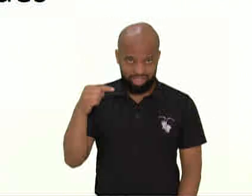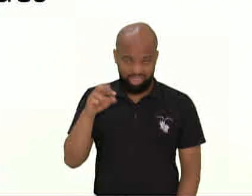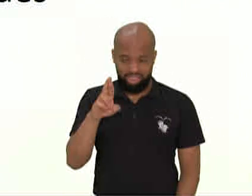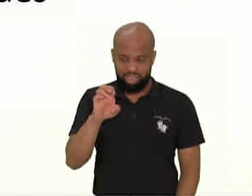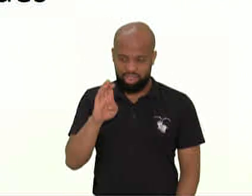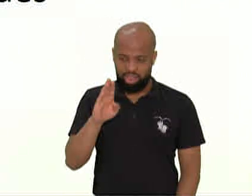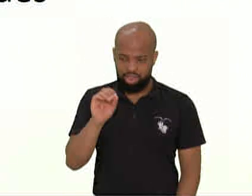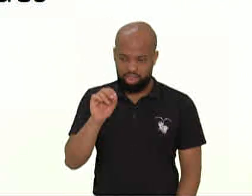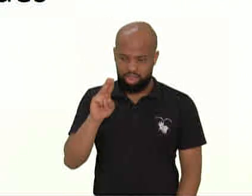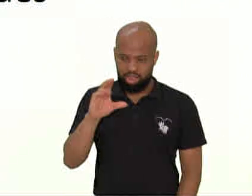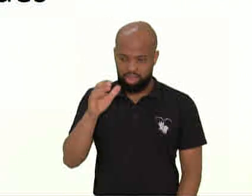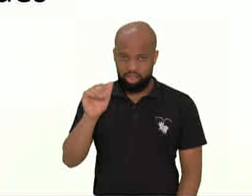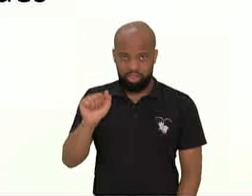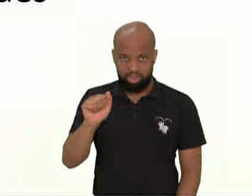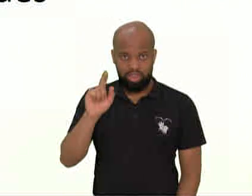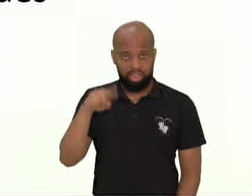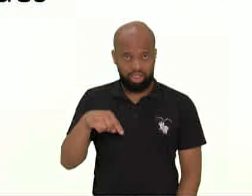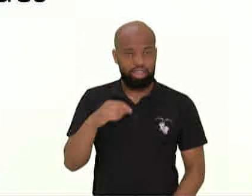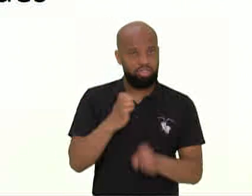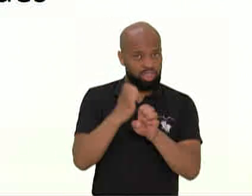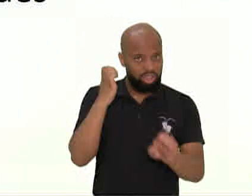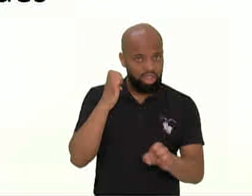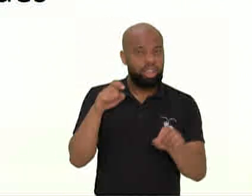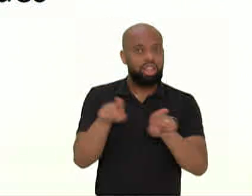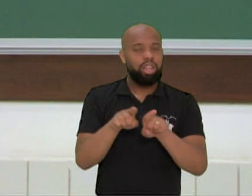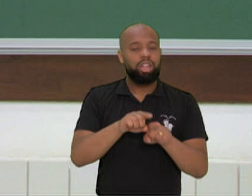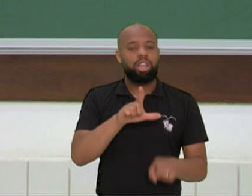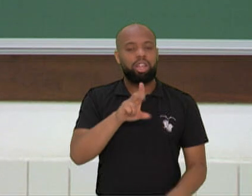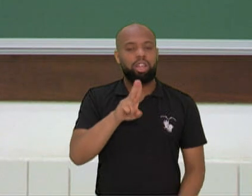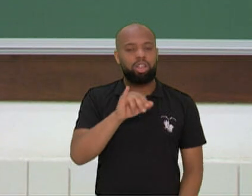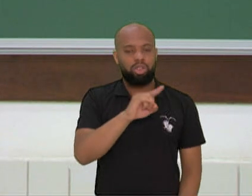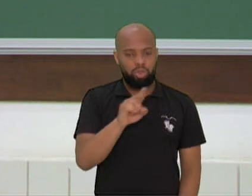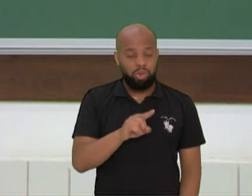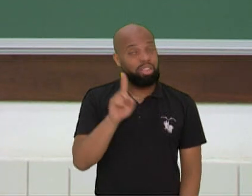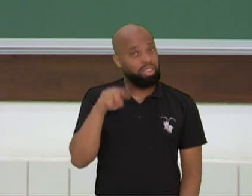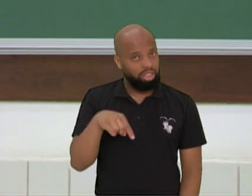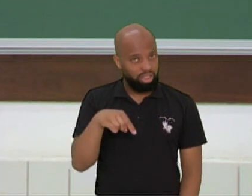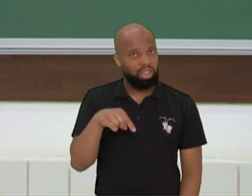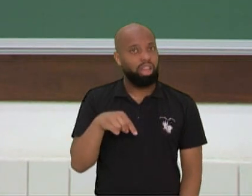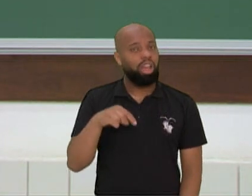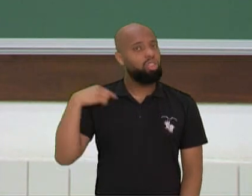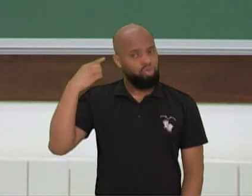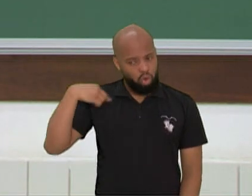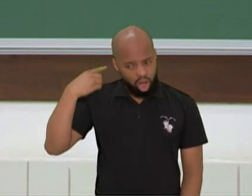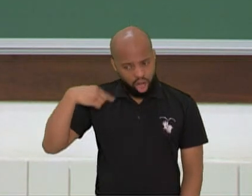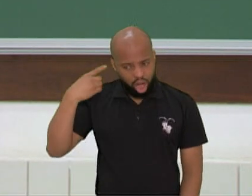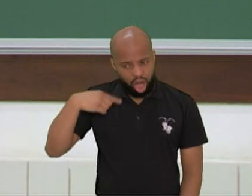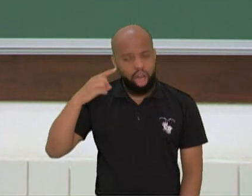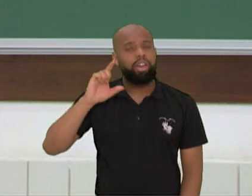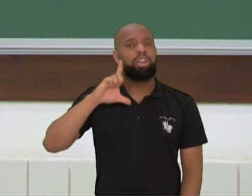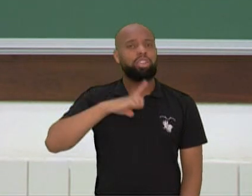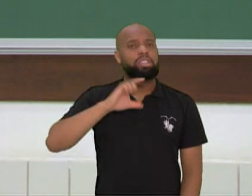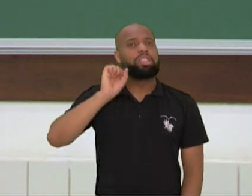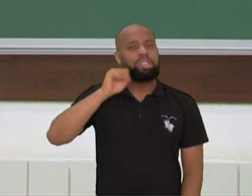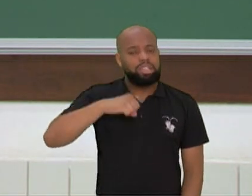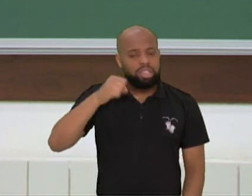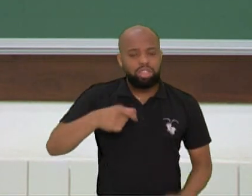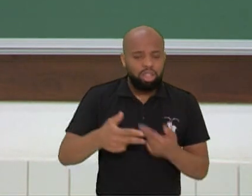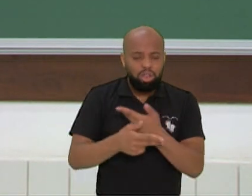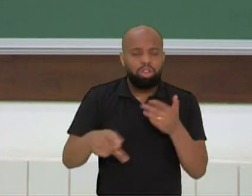lembrar que Luiz da Gama foi advogado. Certo? Então, essa população, eles exerciam atividades intelectuais